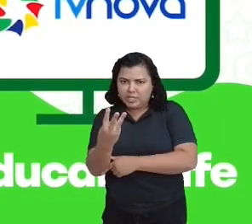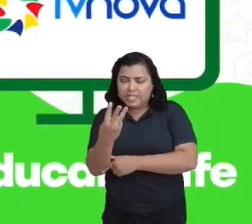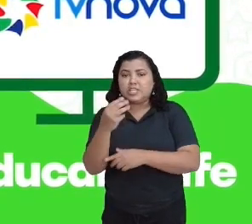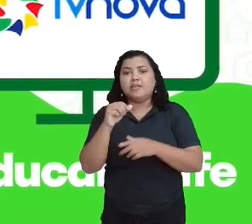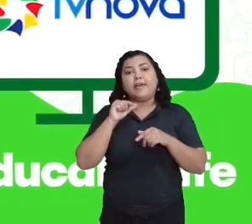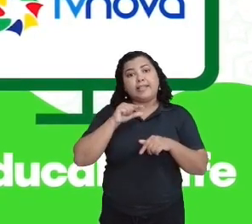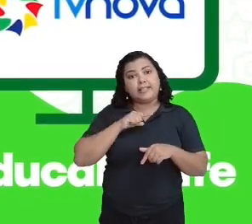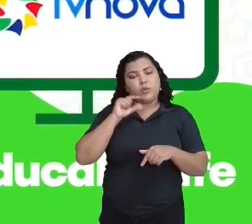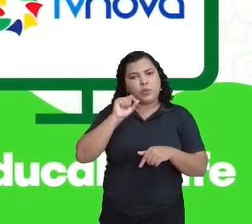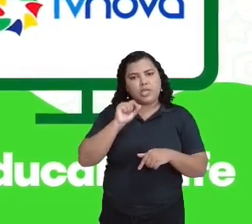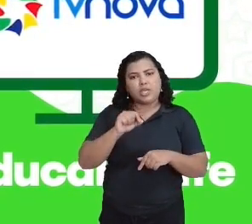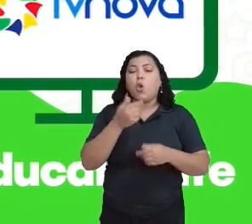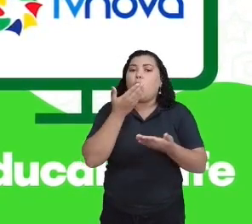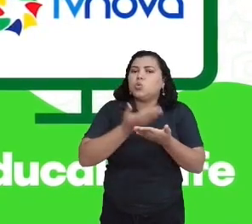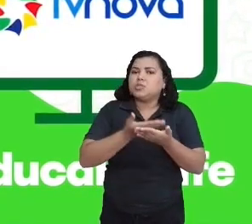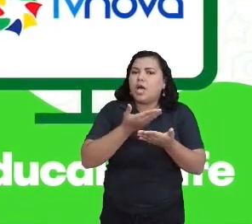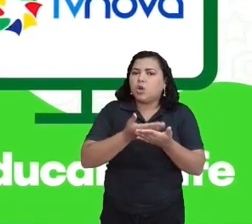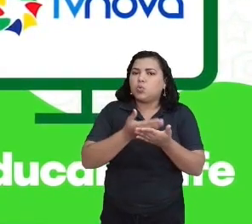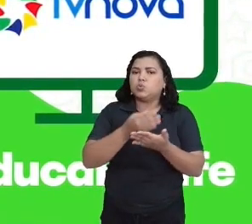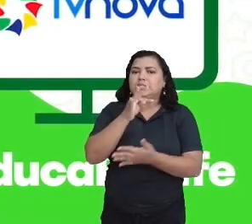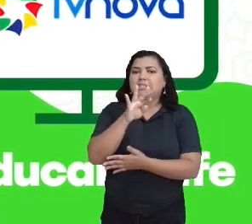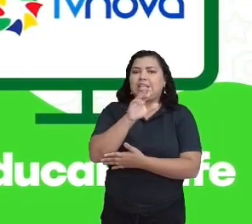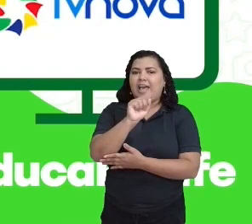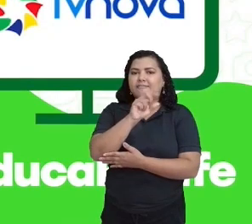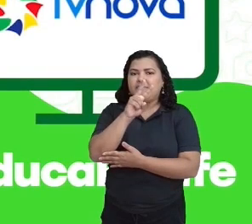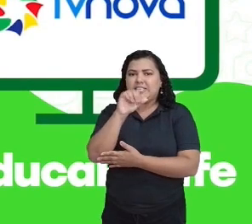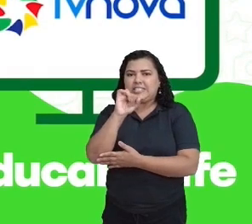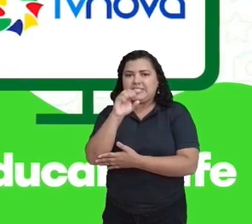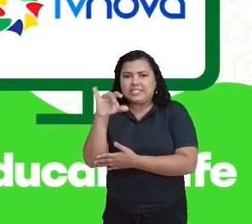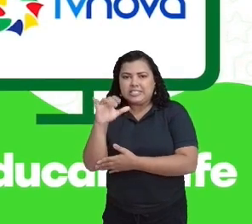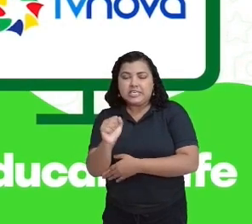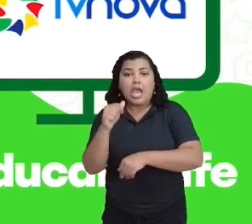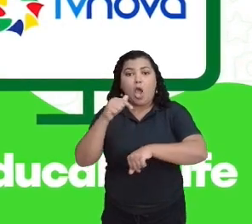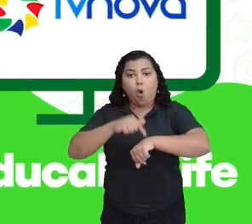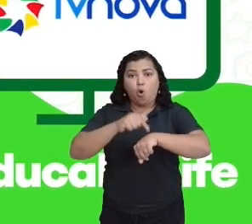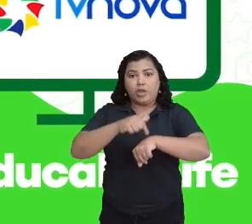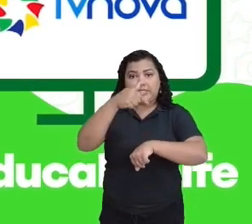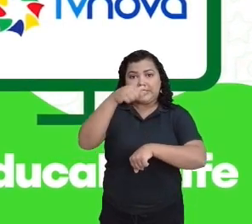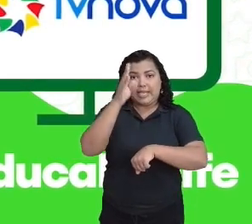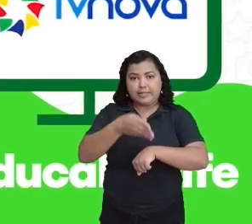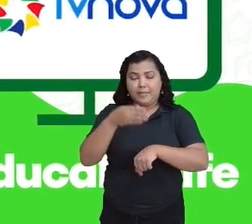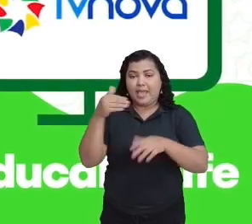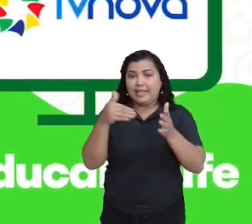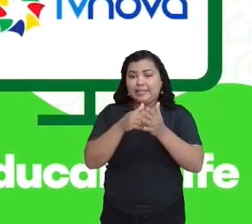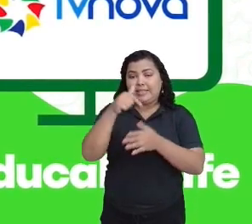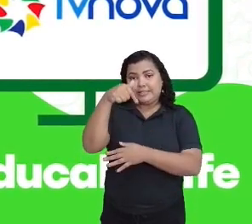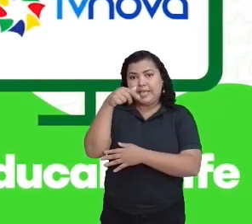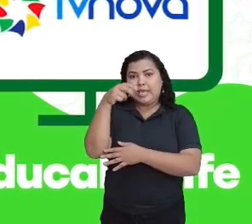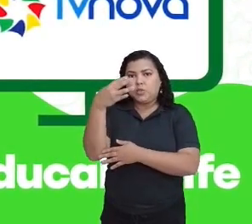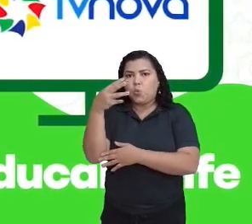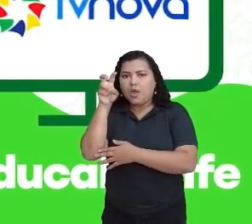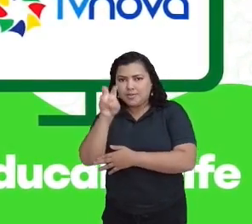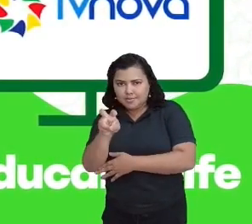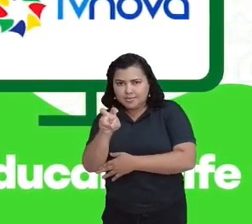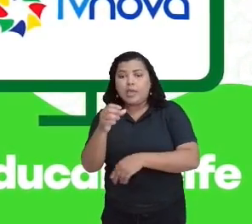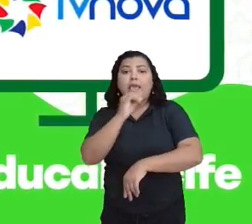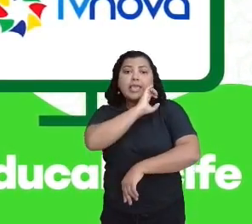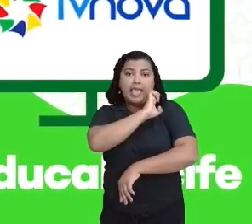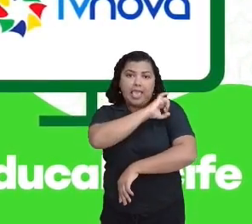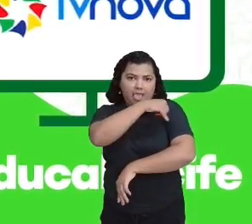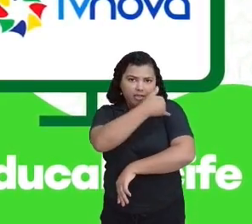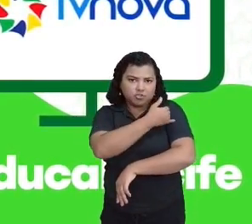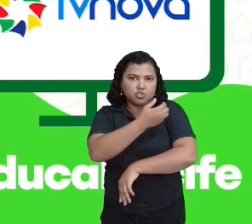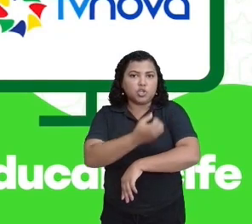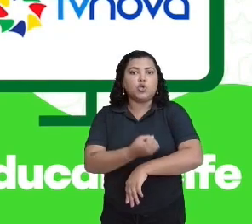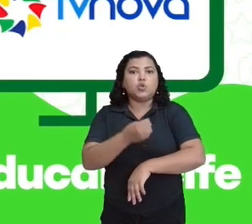do Travessia com aulas das 7h30 da noite até as 7h45 e da Educação de Jovens e Adultos, módulos 1 ao